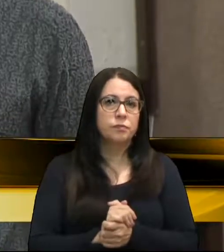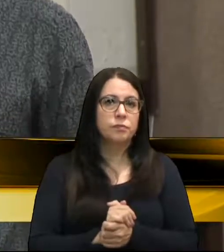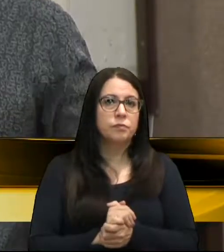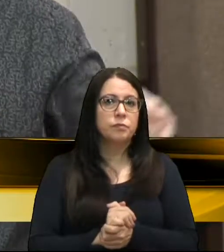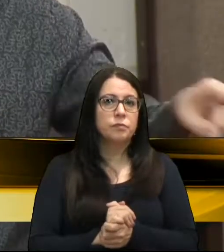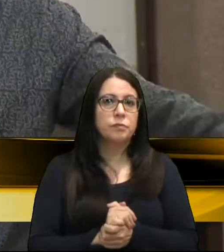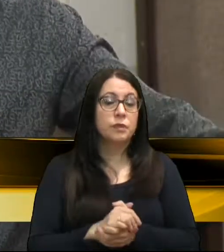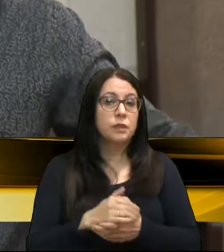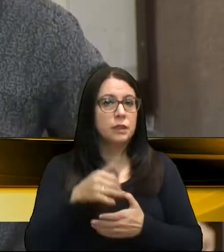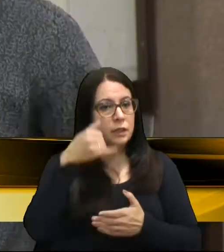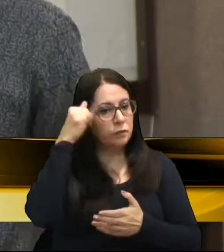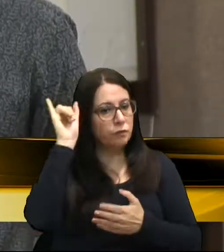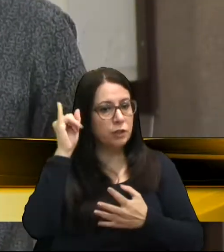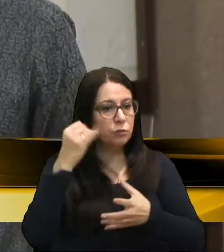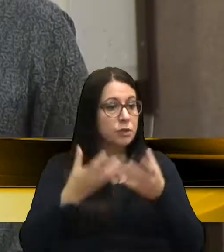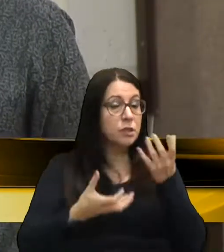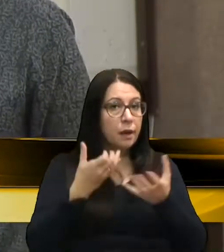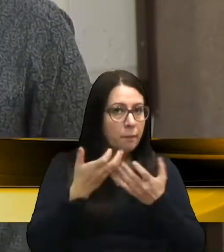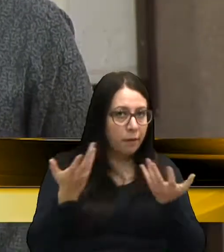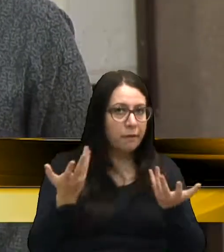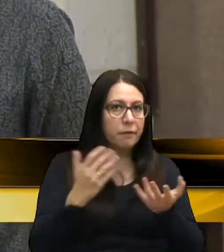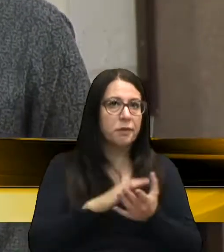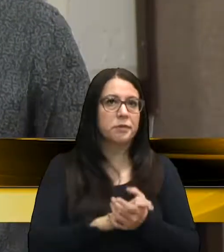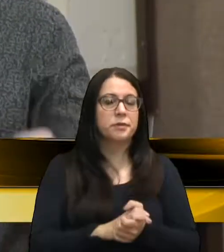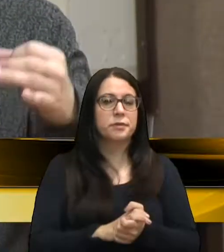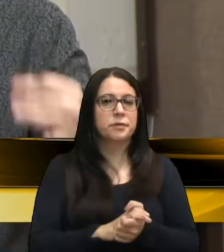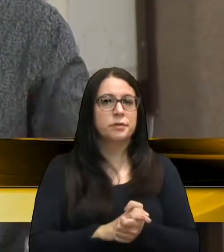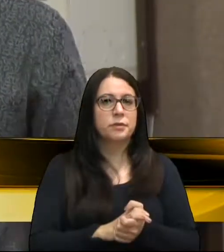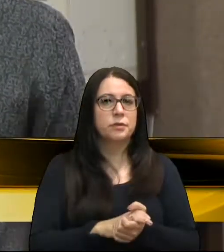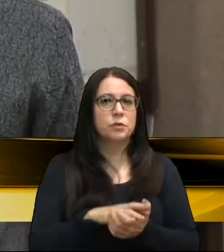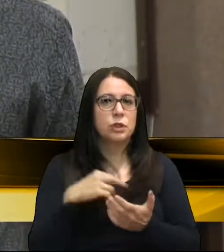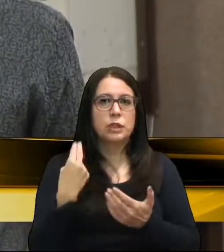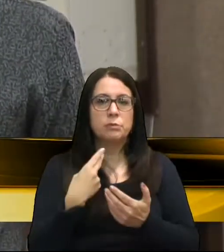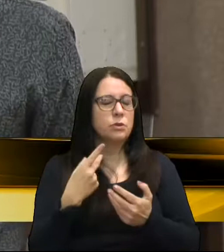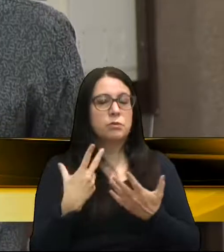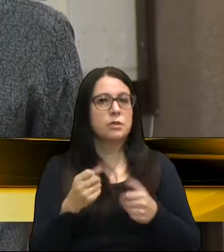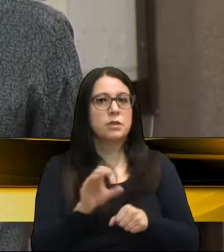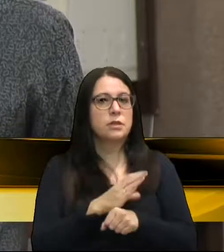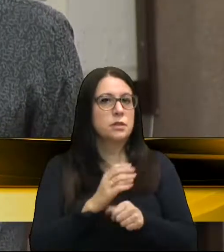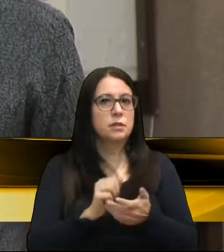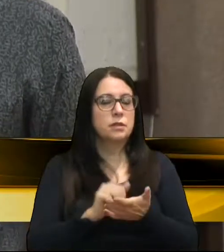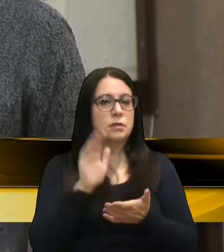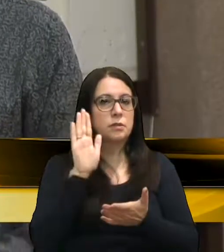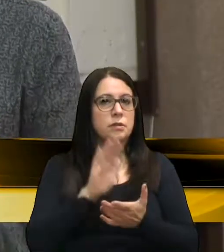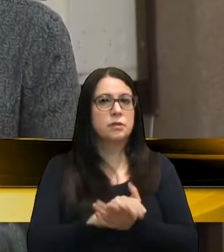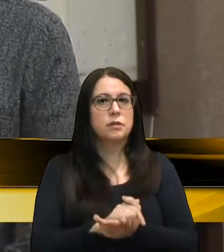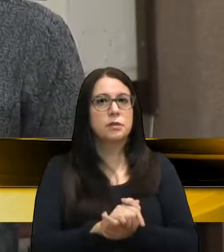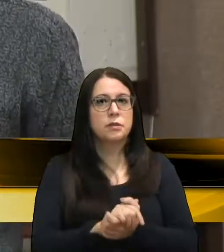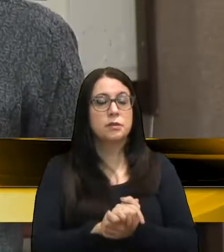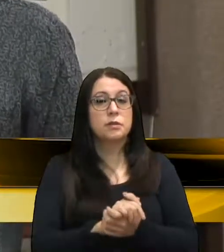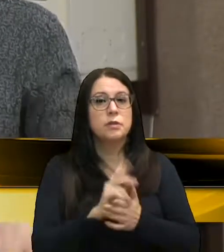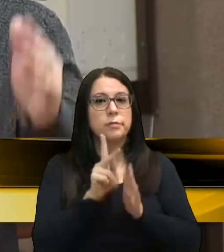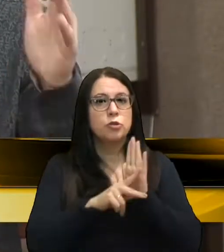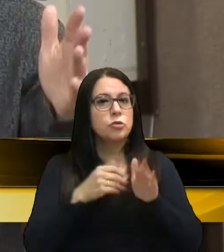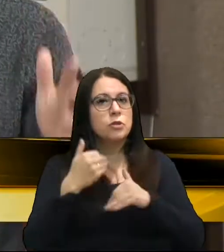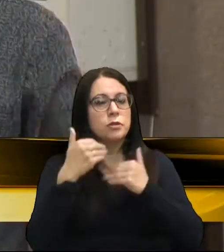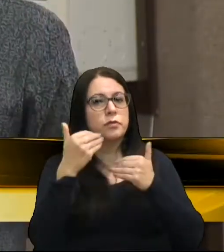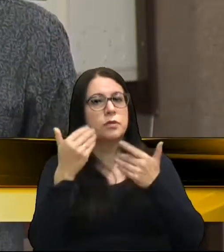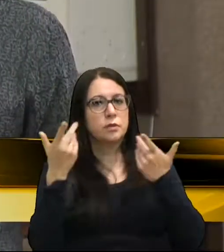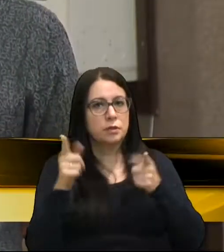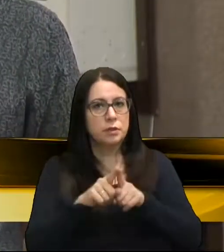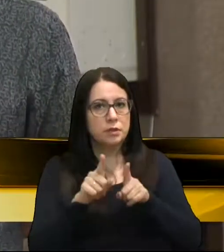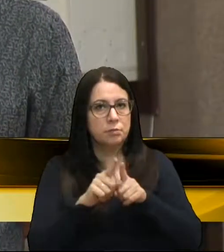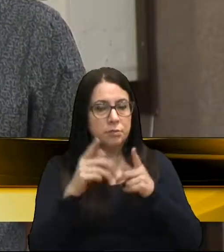Então, evitam as queimadas. Então, nós temos que derrubar esse parecer de inconstitucionalidade para que esse projeto avance. Quero lhe